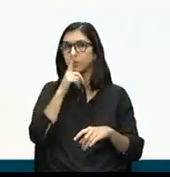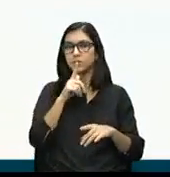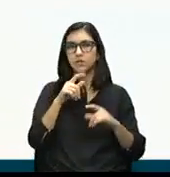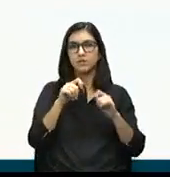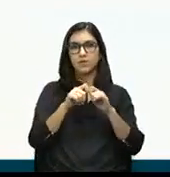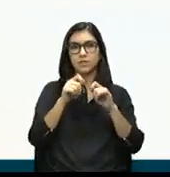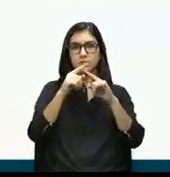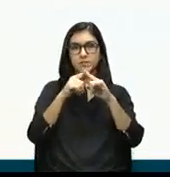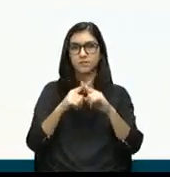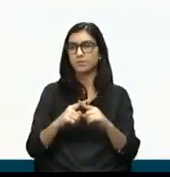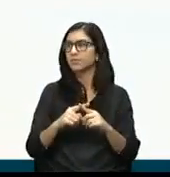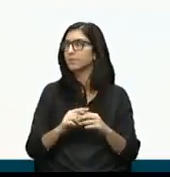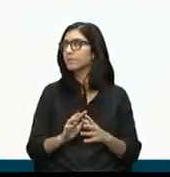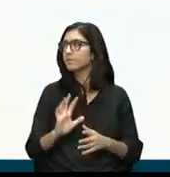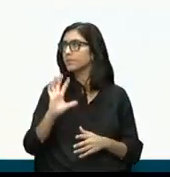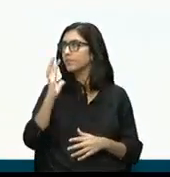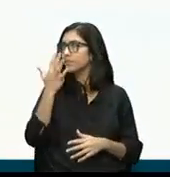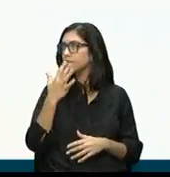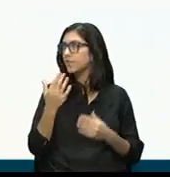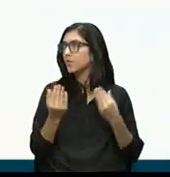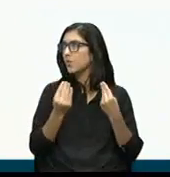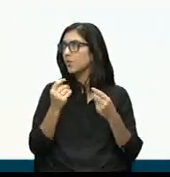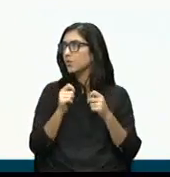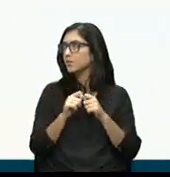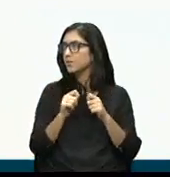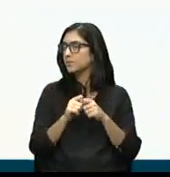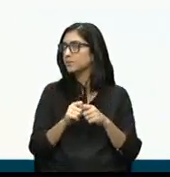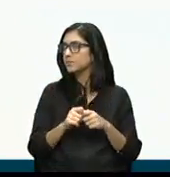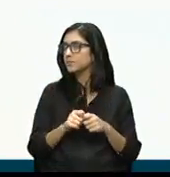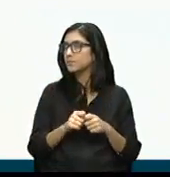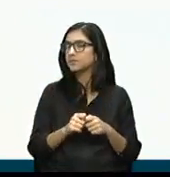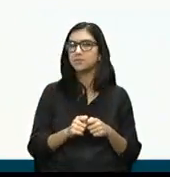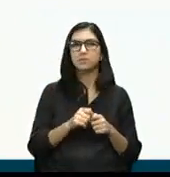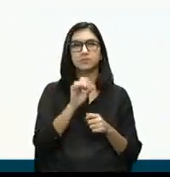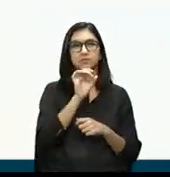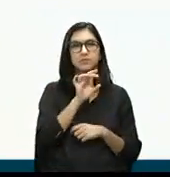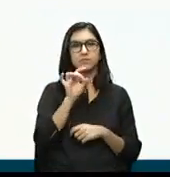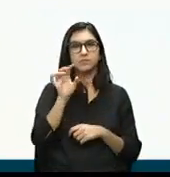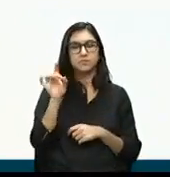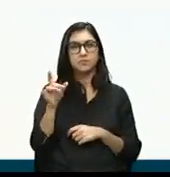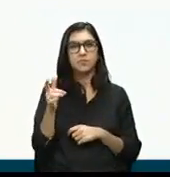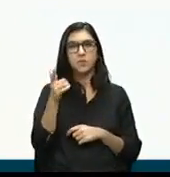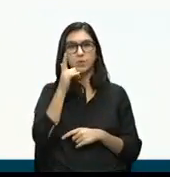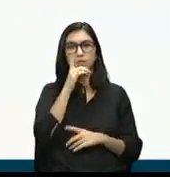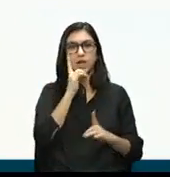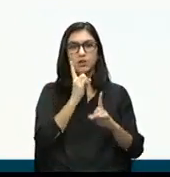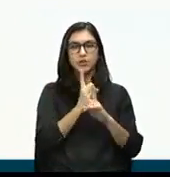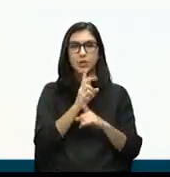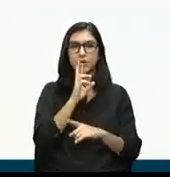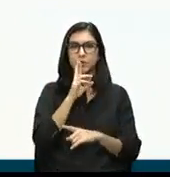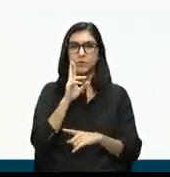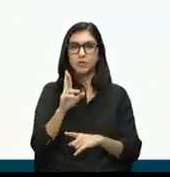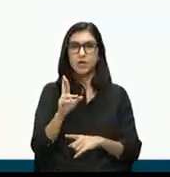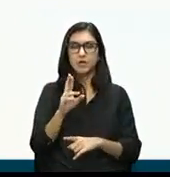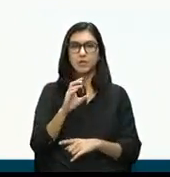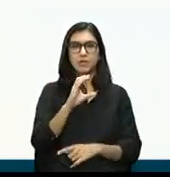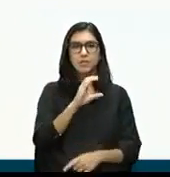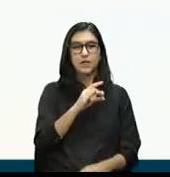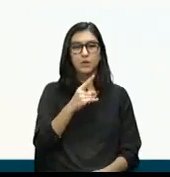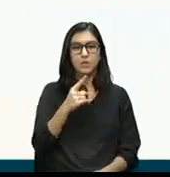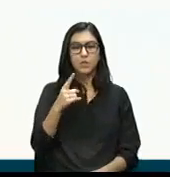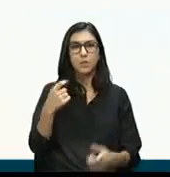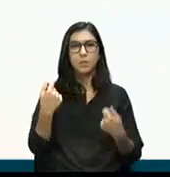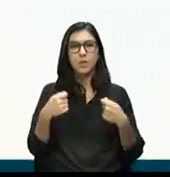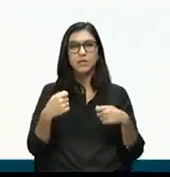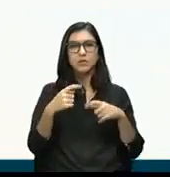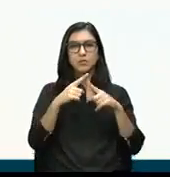aconteça. E como que nós fazemos essa multiplicação? É termo a termo. Então, para achar aquele resultado, que é o C11, eu tenho